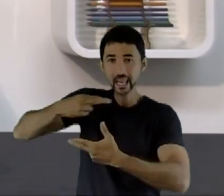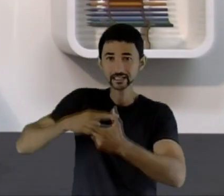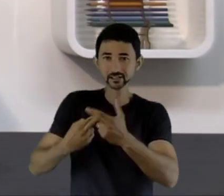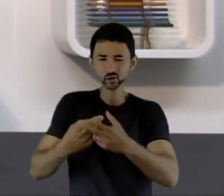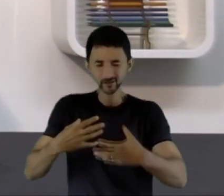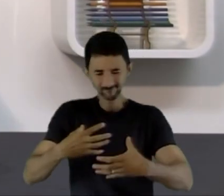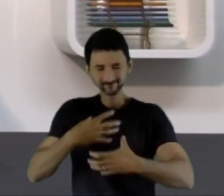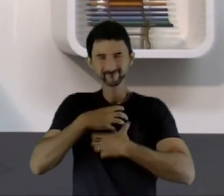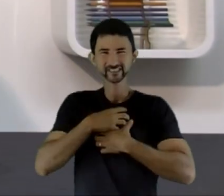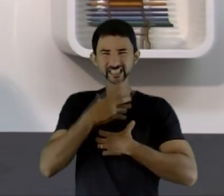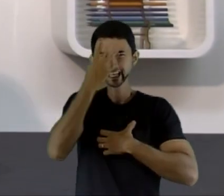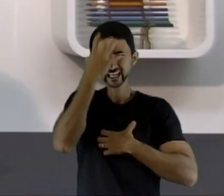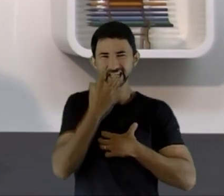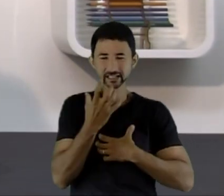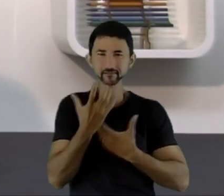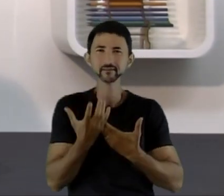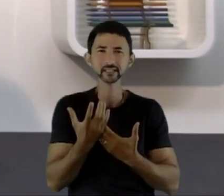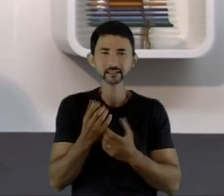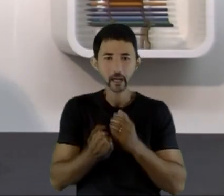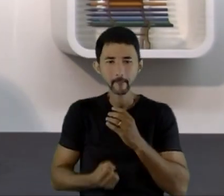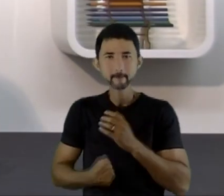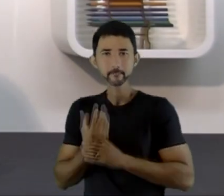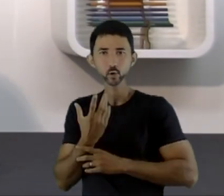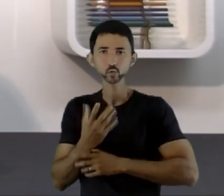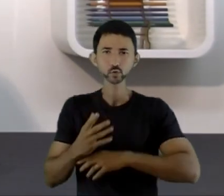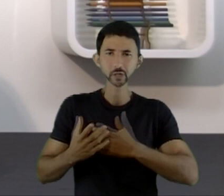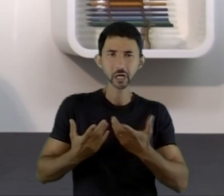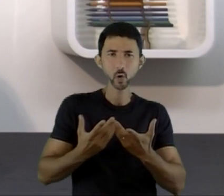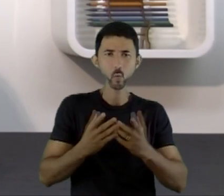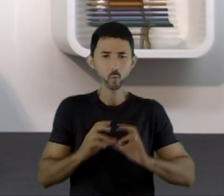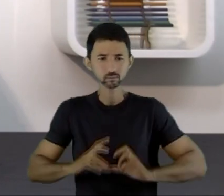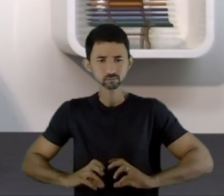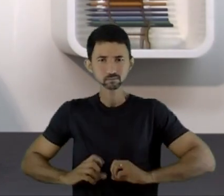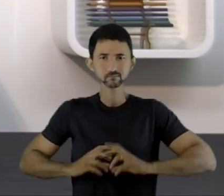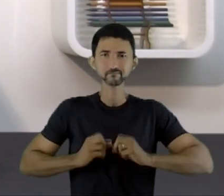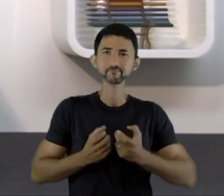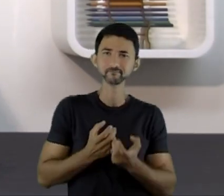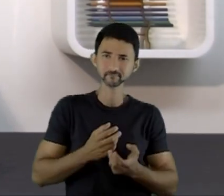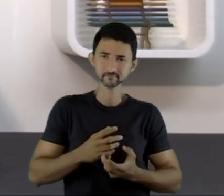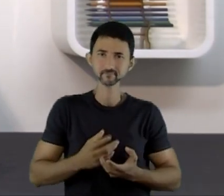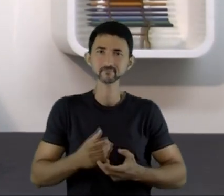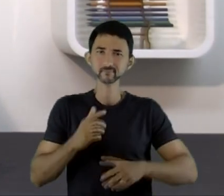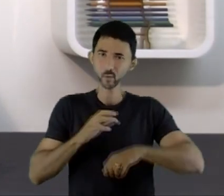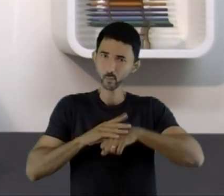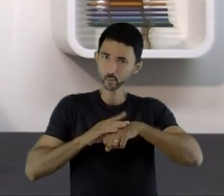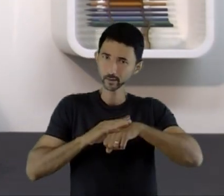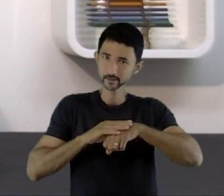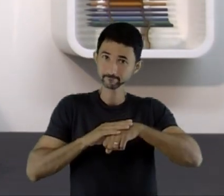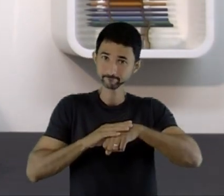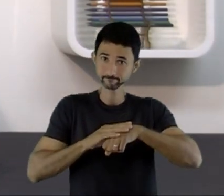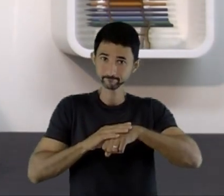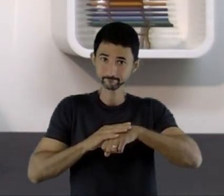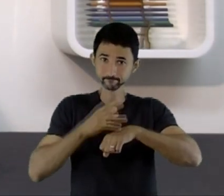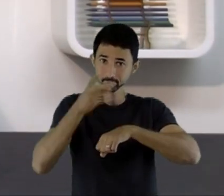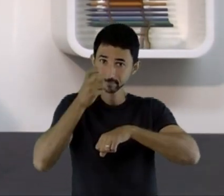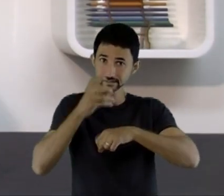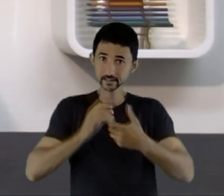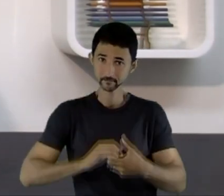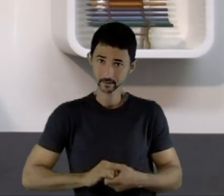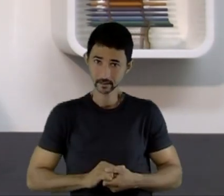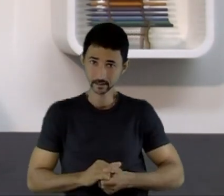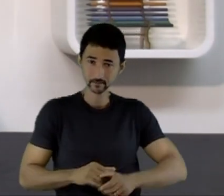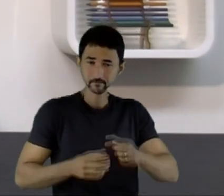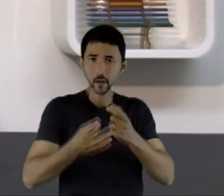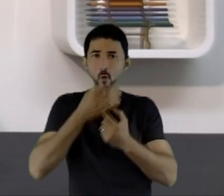a sensação de raiva à produção de uma substância que vai provocar uma doença em nós. Você percebe como para a